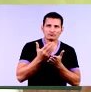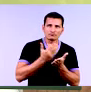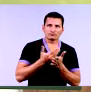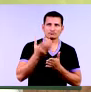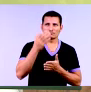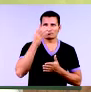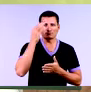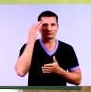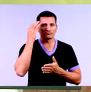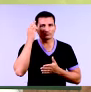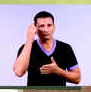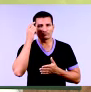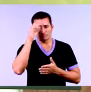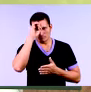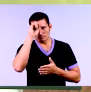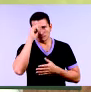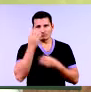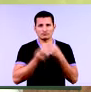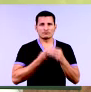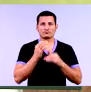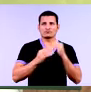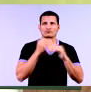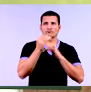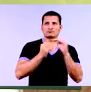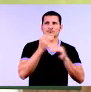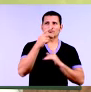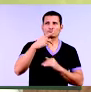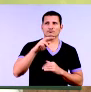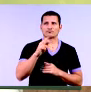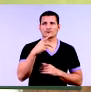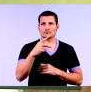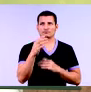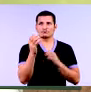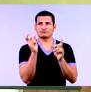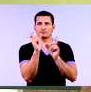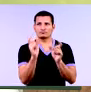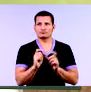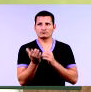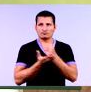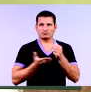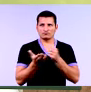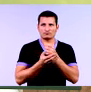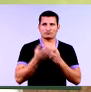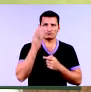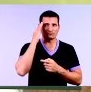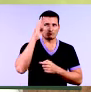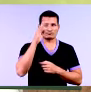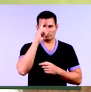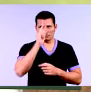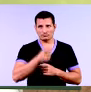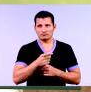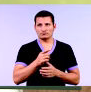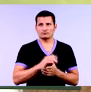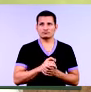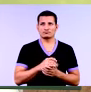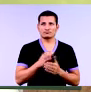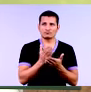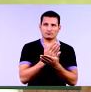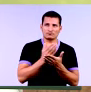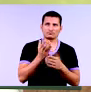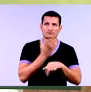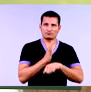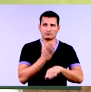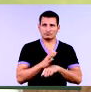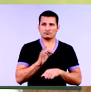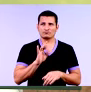como desenvolver uma página PHP com a sua estrutura básica, né, com os principais comandos, né, fizemos algumas atividades para a